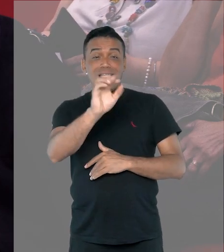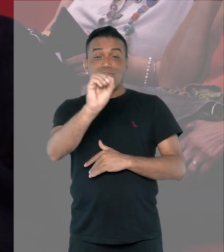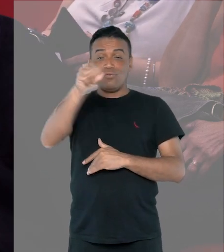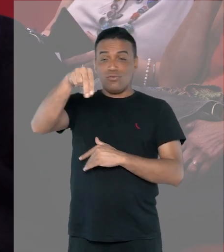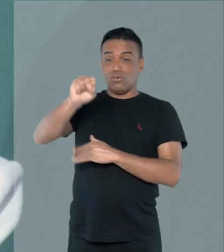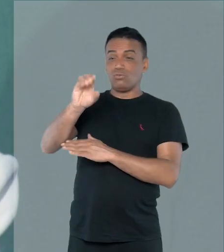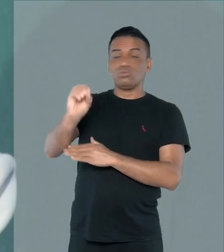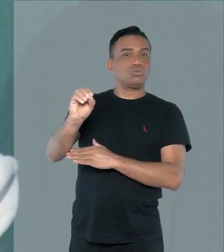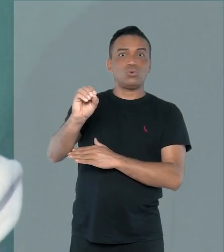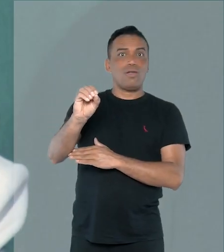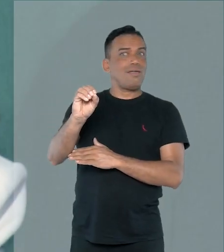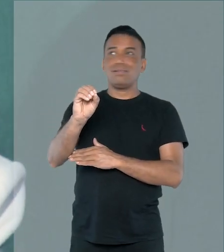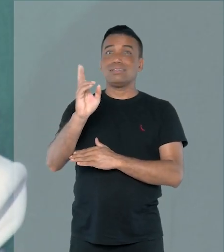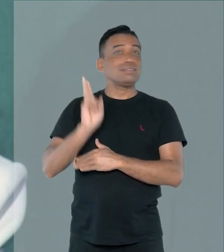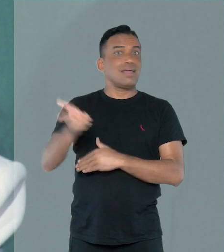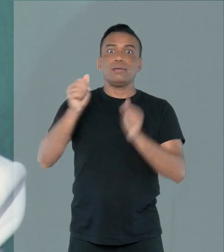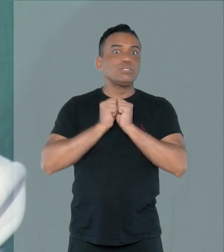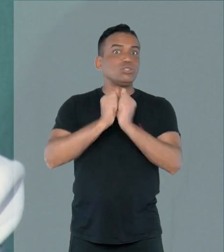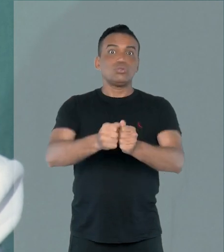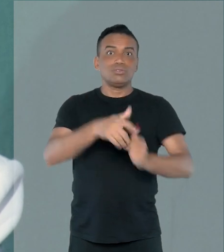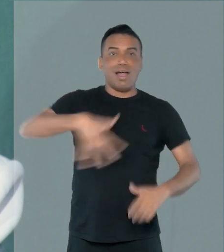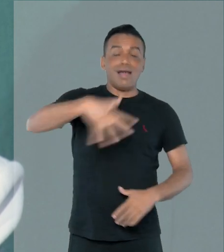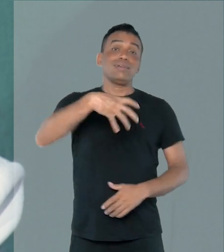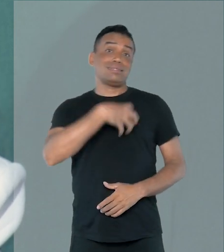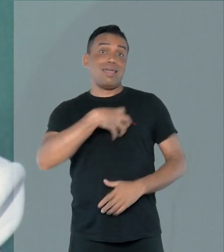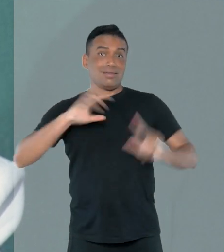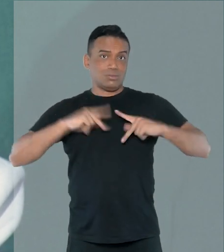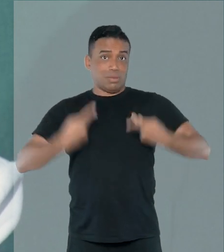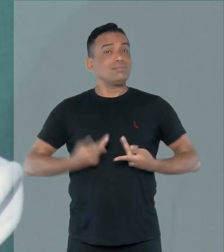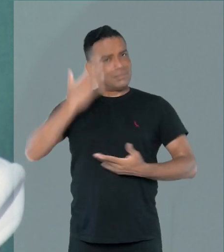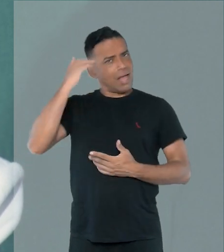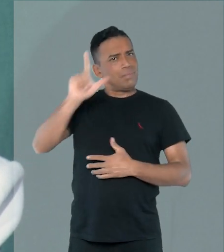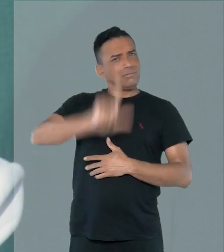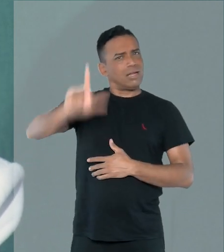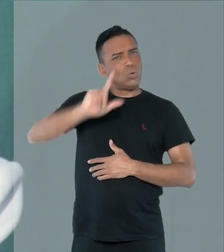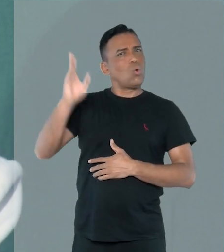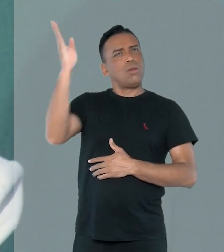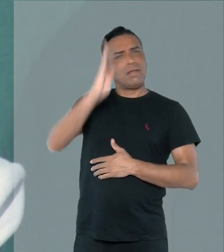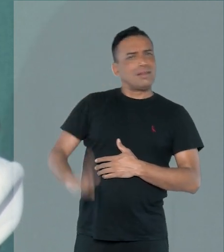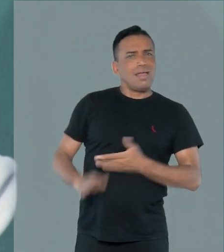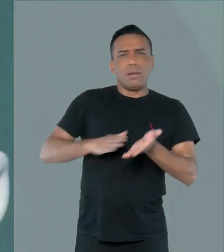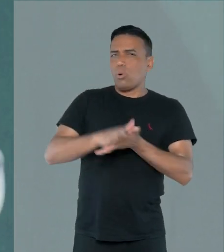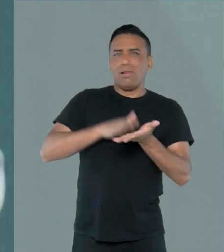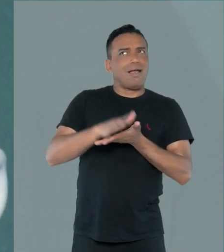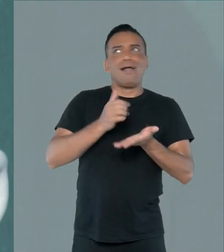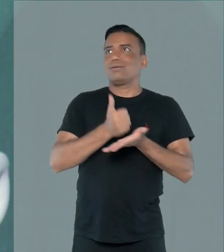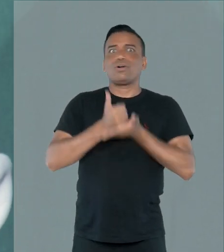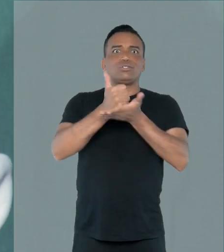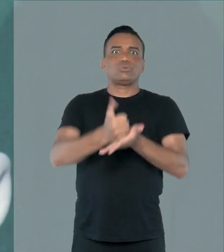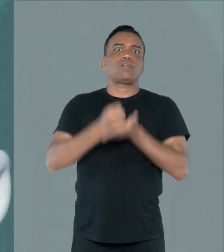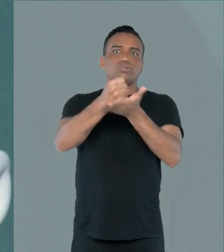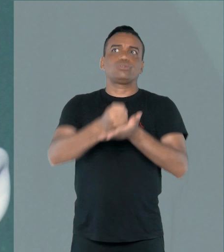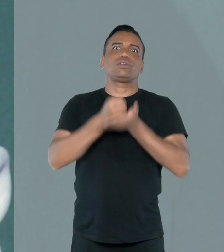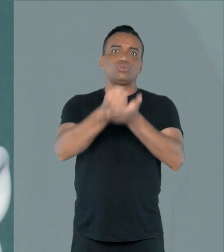para as ciências humanas. Nós sabemos que a literatura brasileira vem aí publicando, autoajuda, então, meu